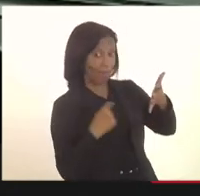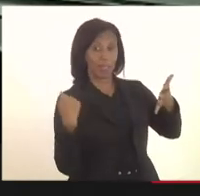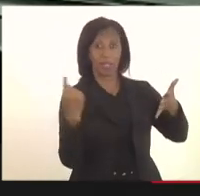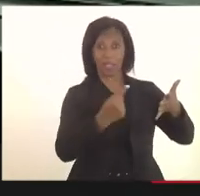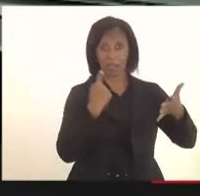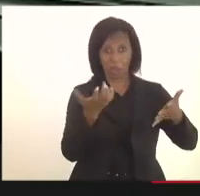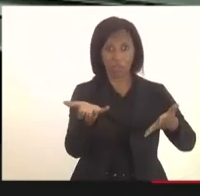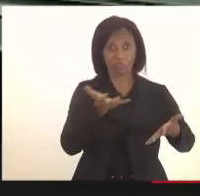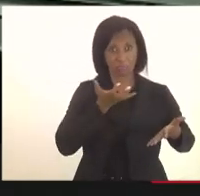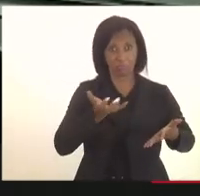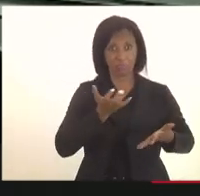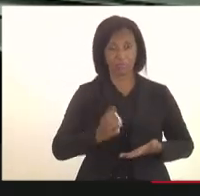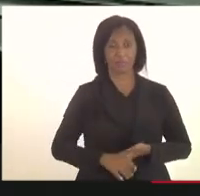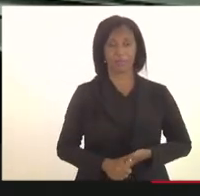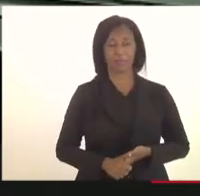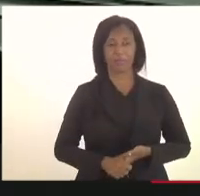queremos